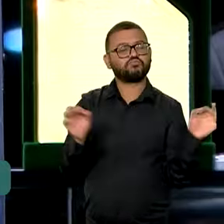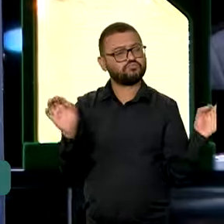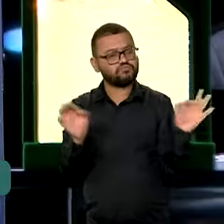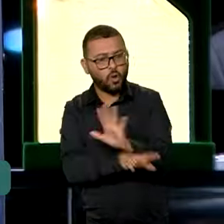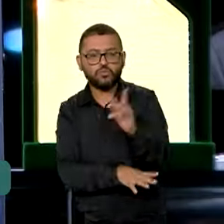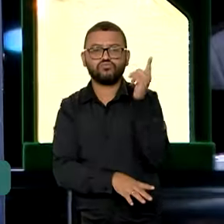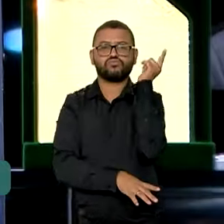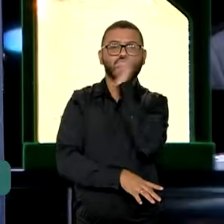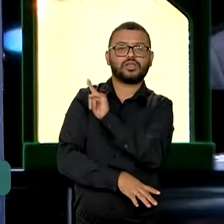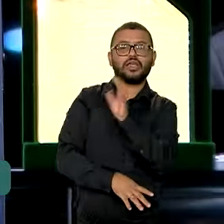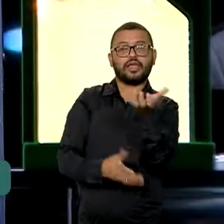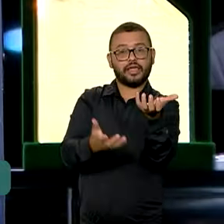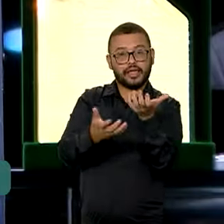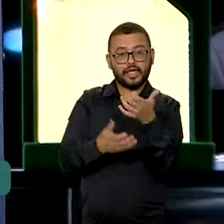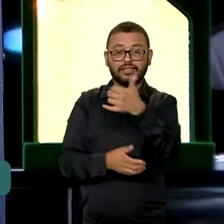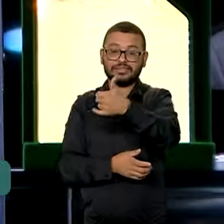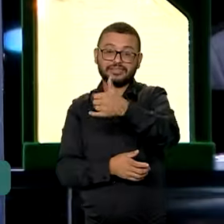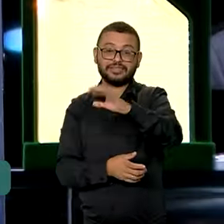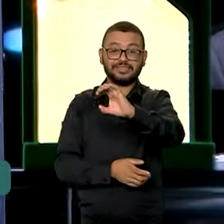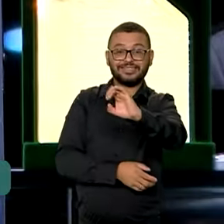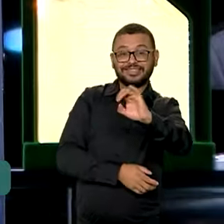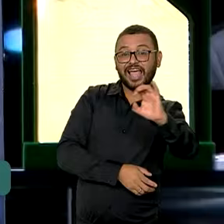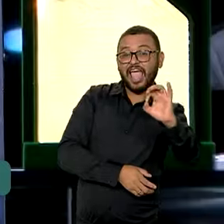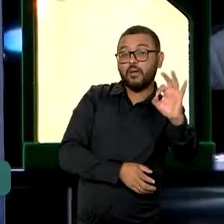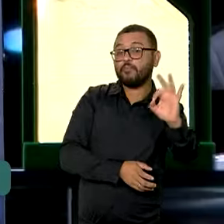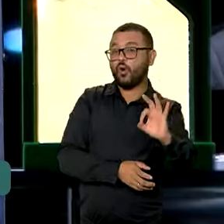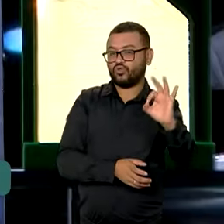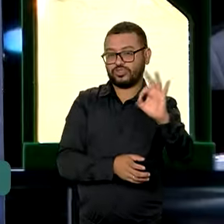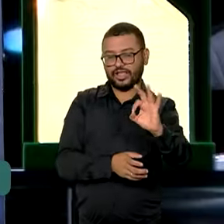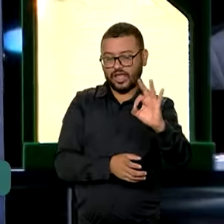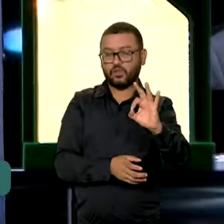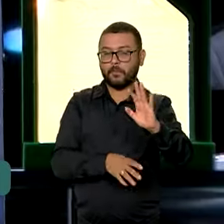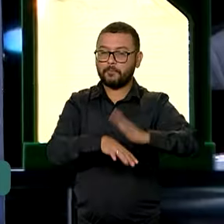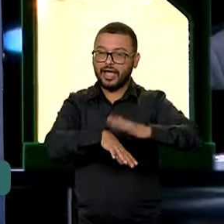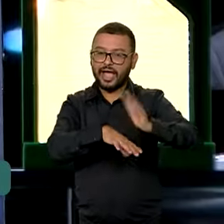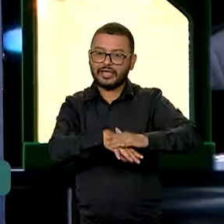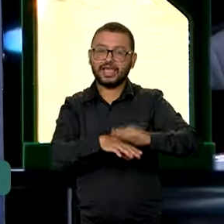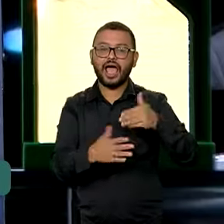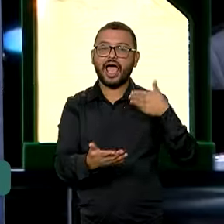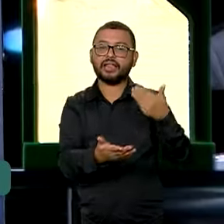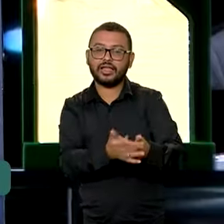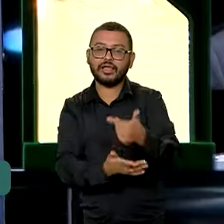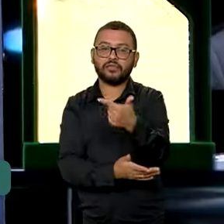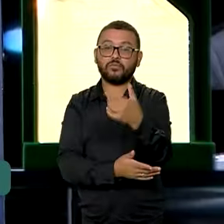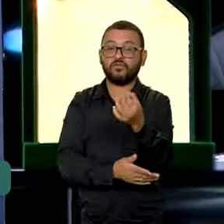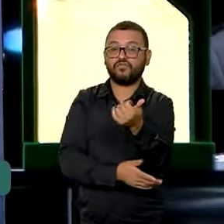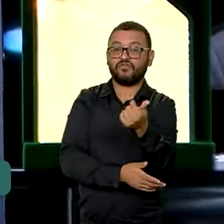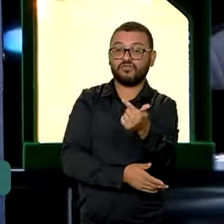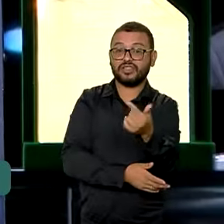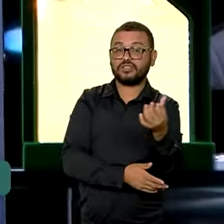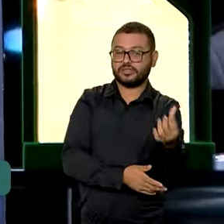concretizar, 100% de atendimento do SAMU em 2026.